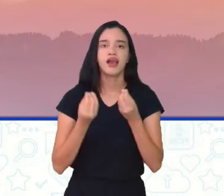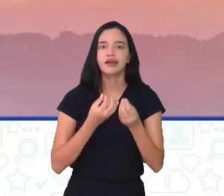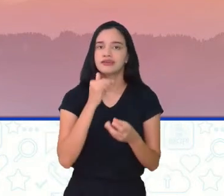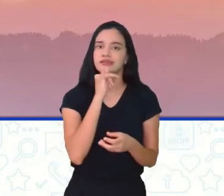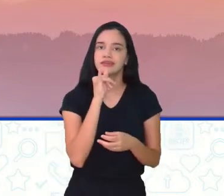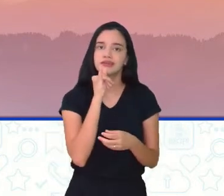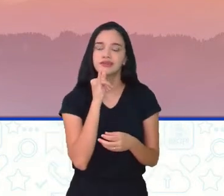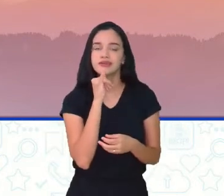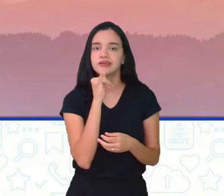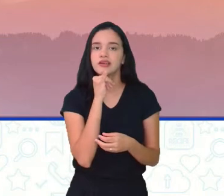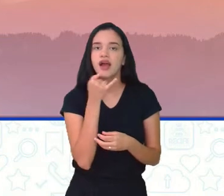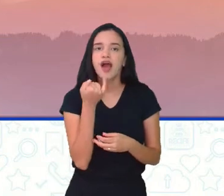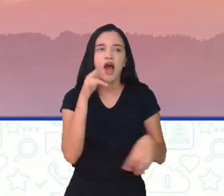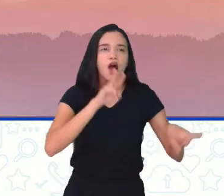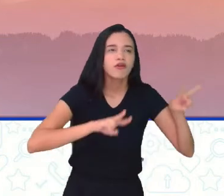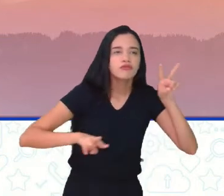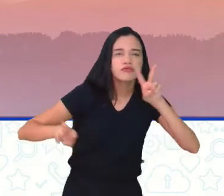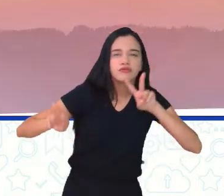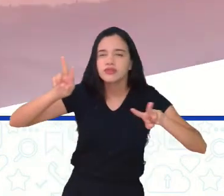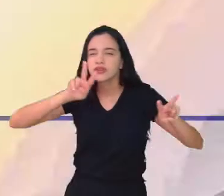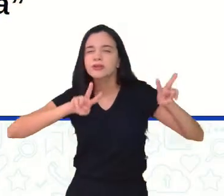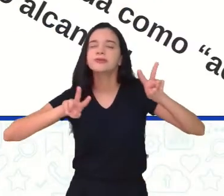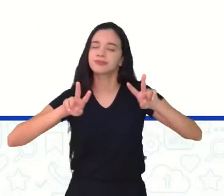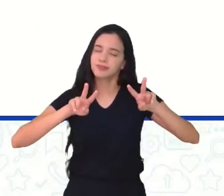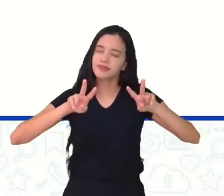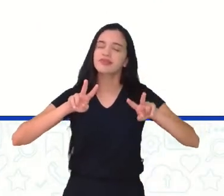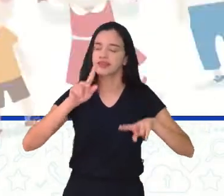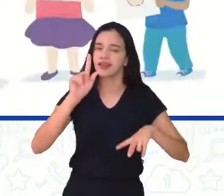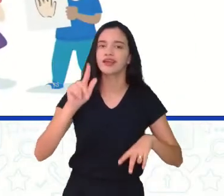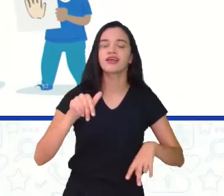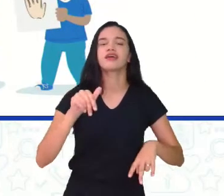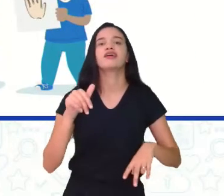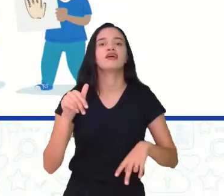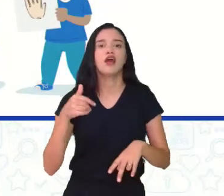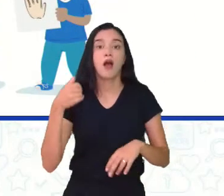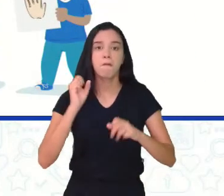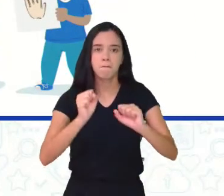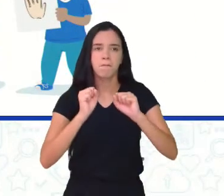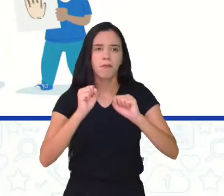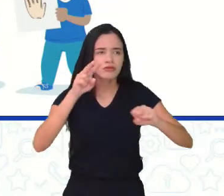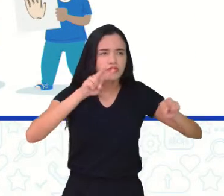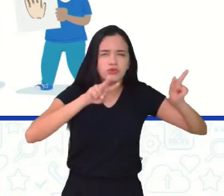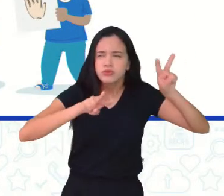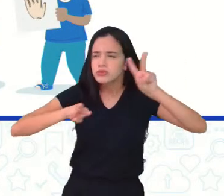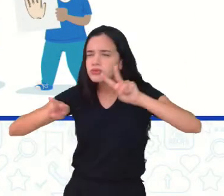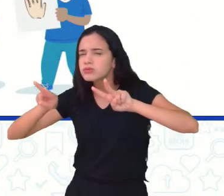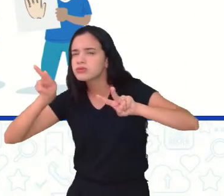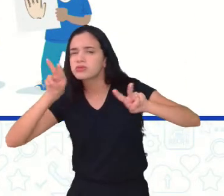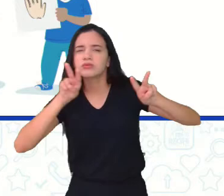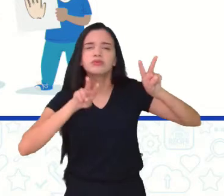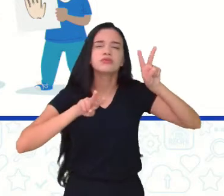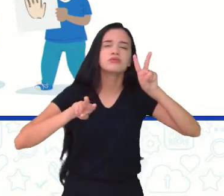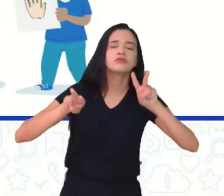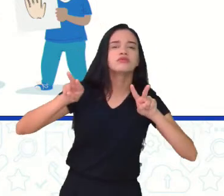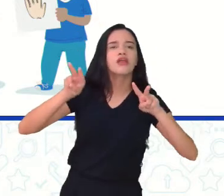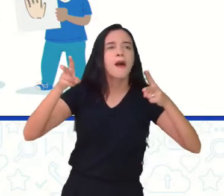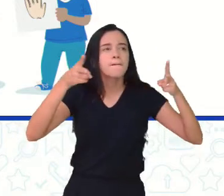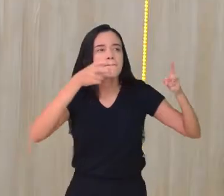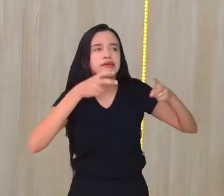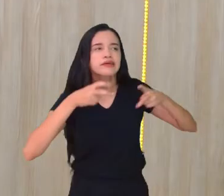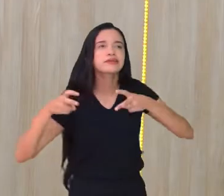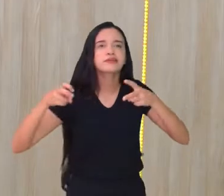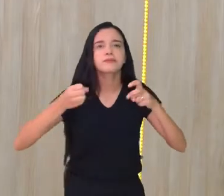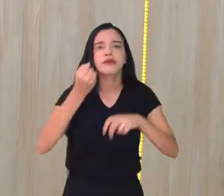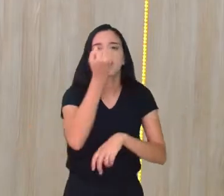que a visão pode alcançar, aquilo que a visão pode ver, aquilo que você está ali olhando, aquela